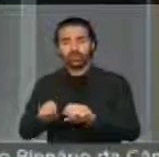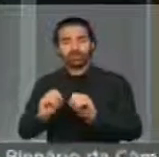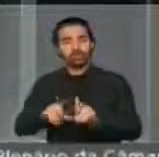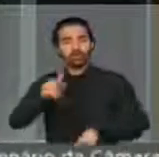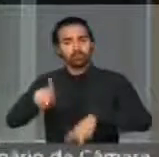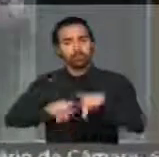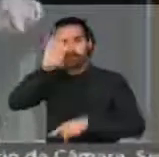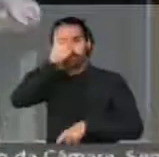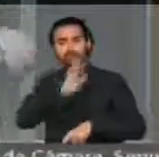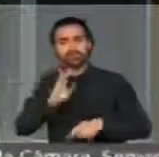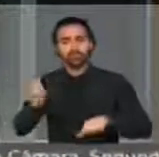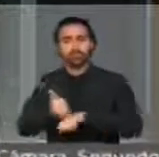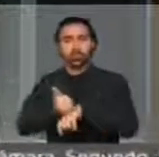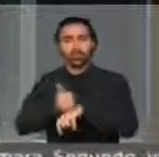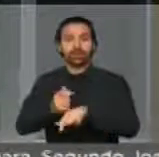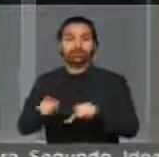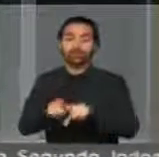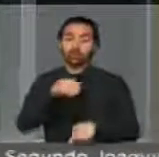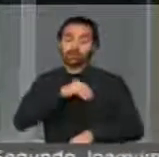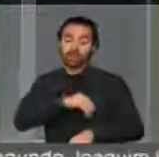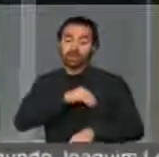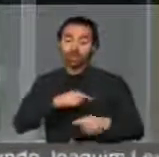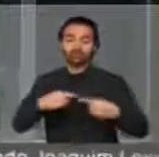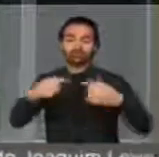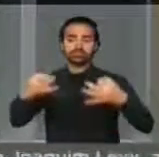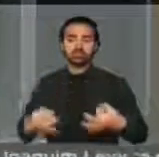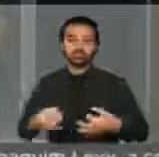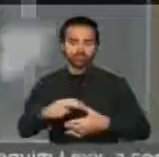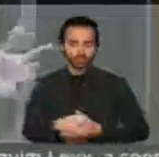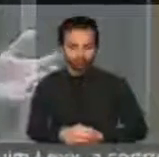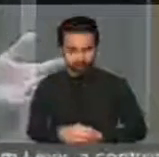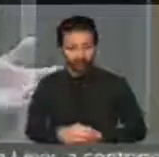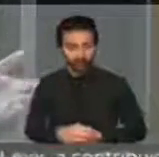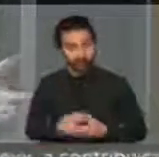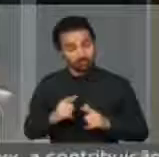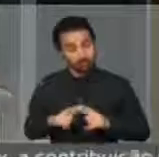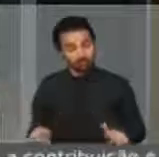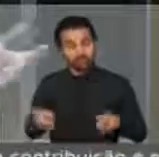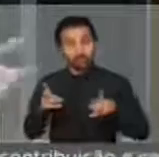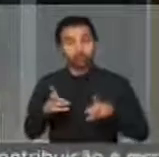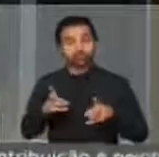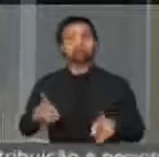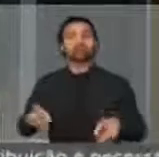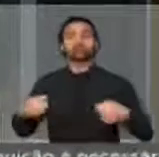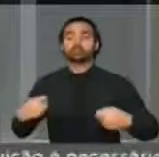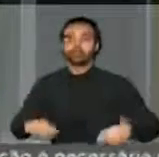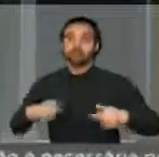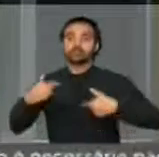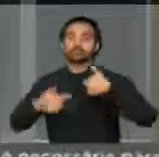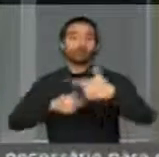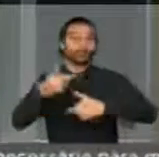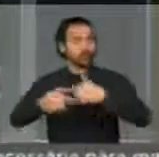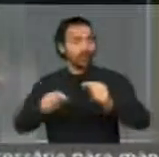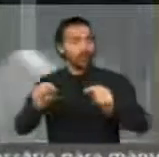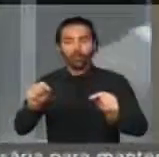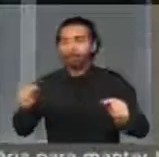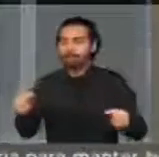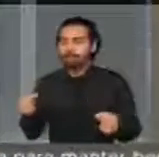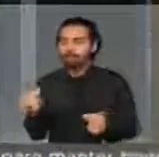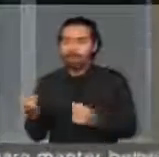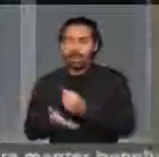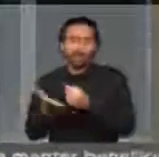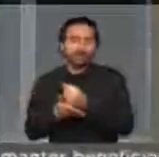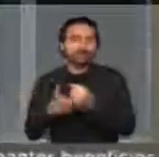de qualidade e com remuneração digna, continua tendo que lutar pelo elementar, que é